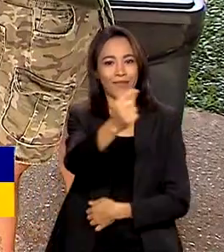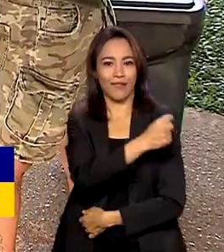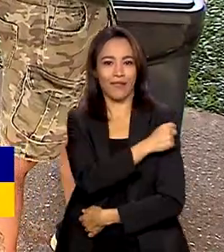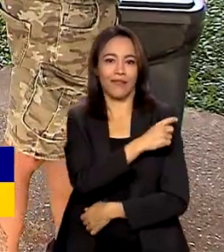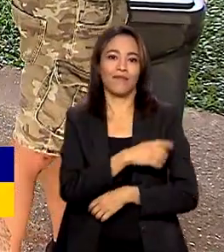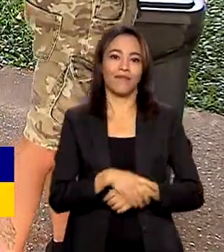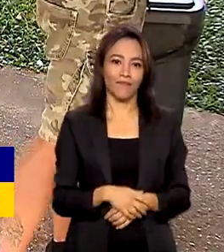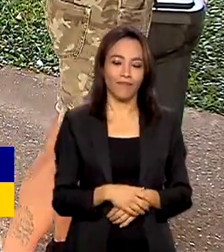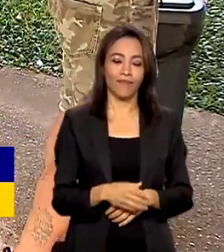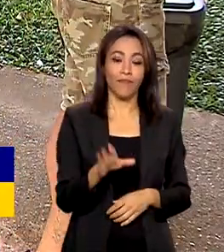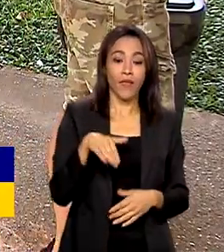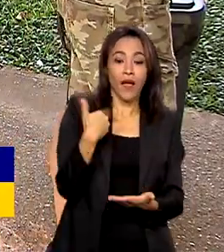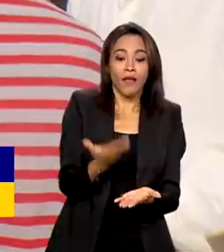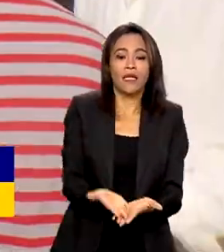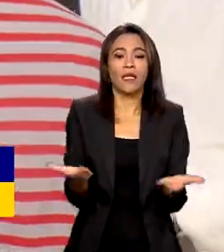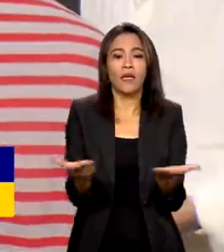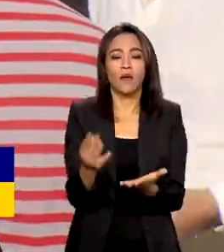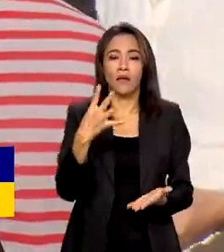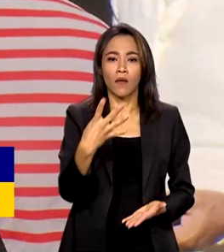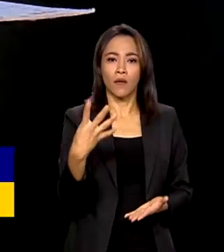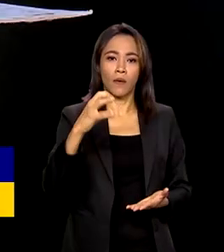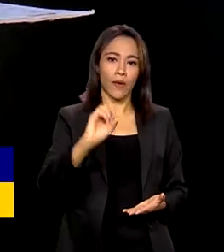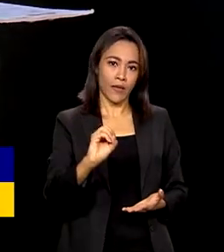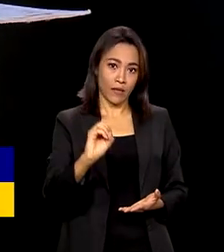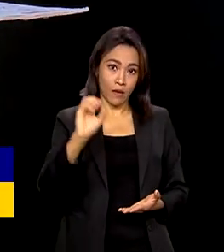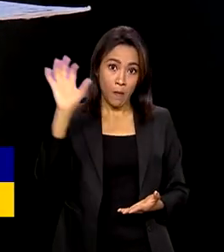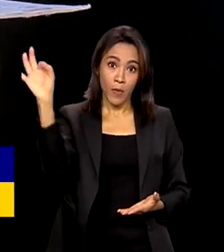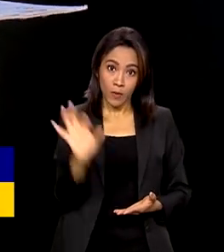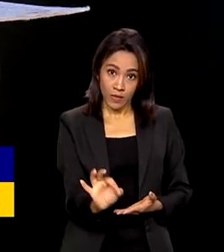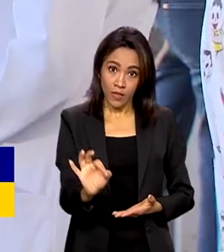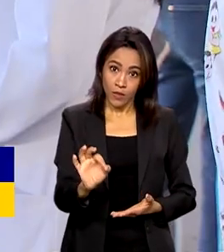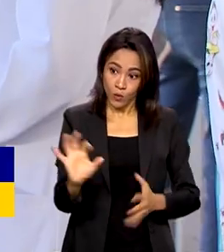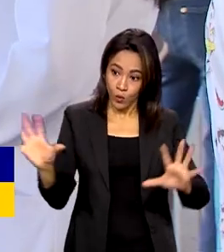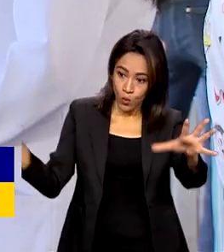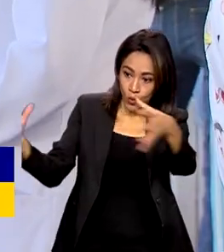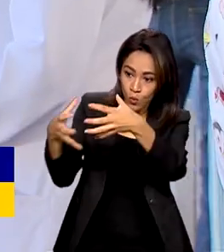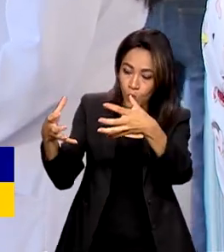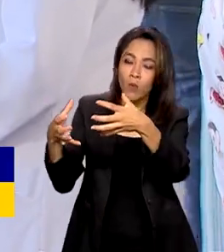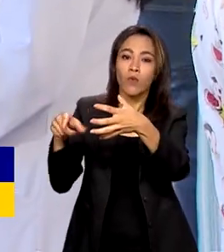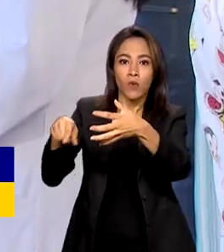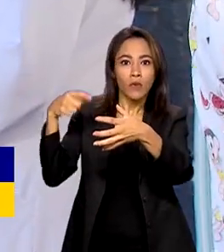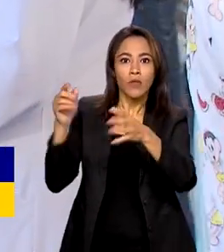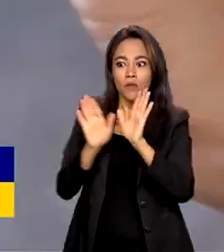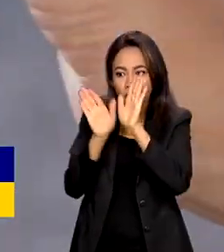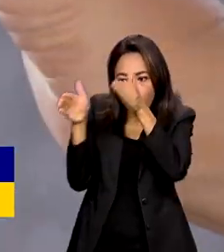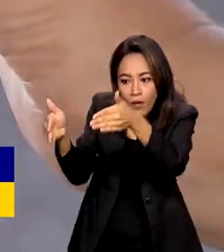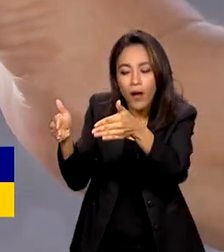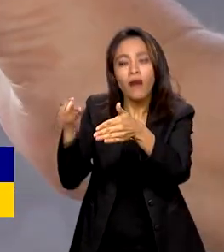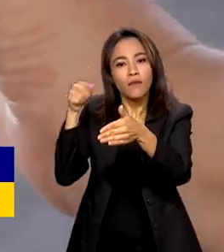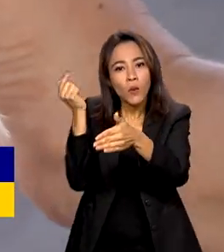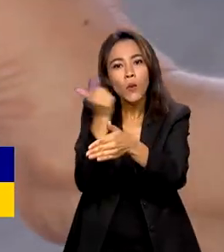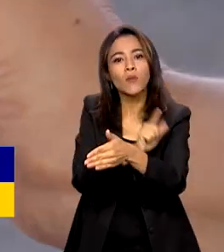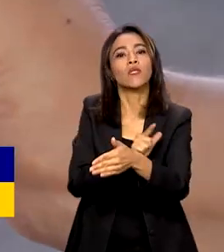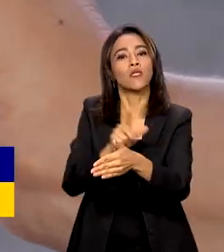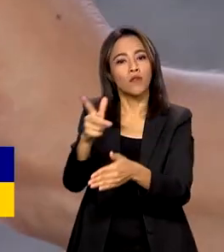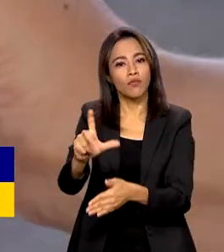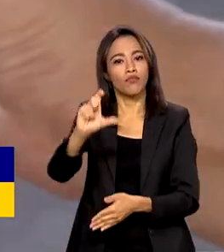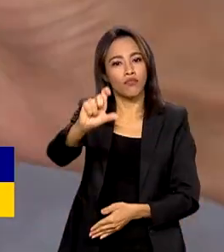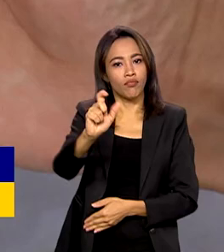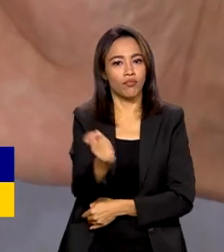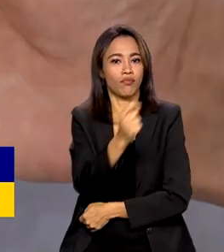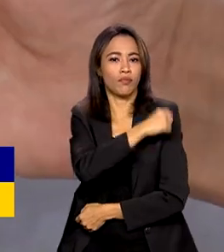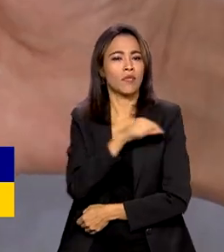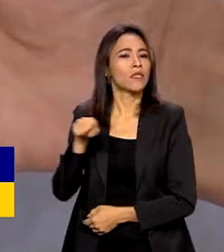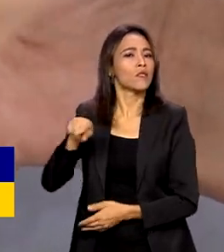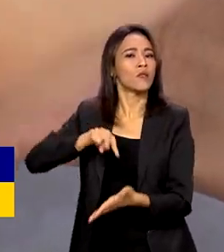o momento, 40% do grupo prioritário receberam a dose contra a influenza, o que representa mais